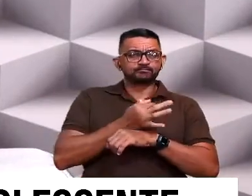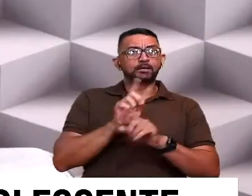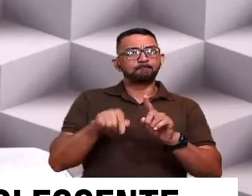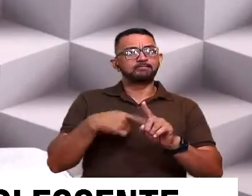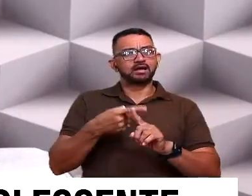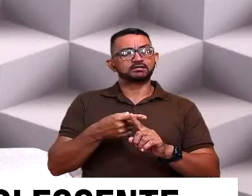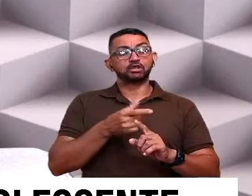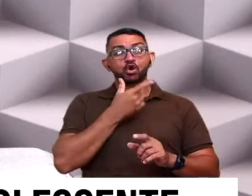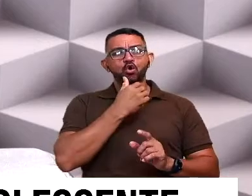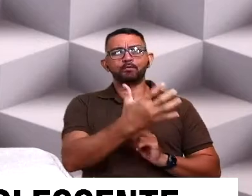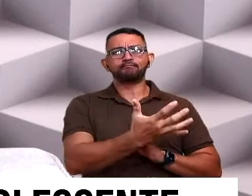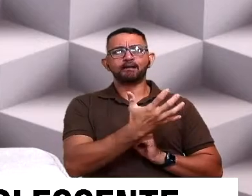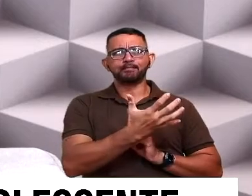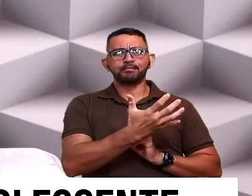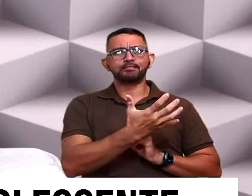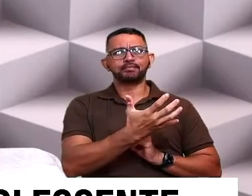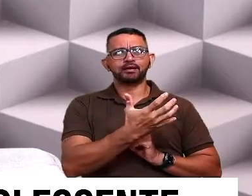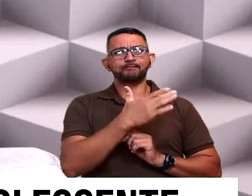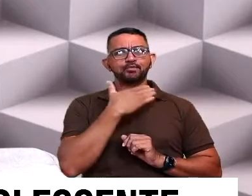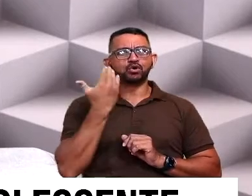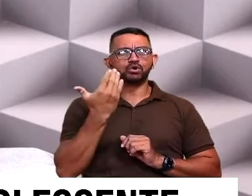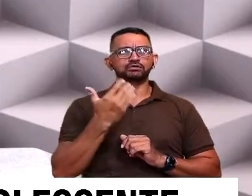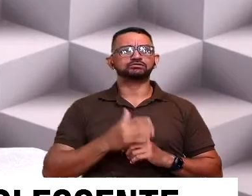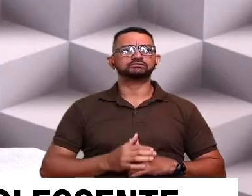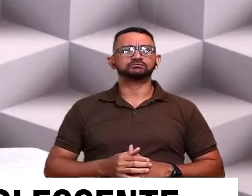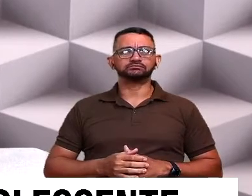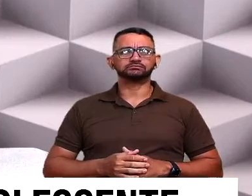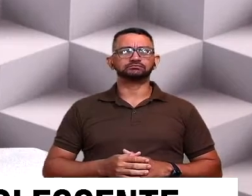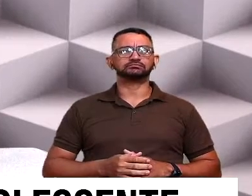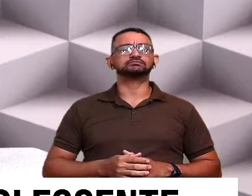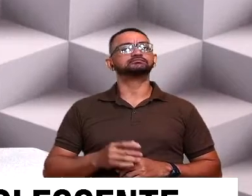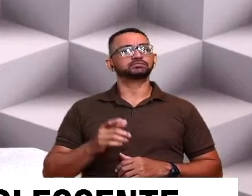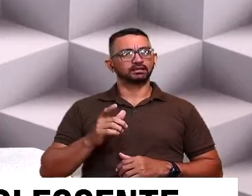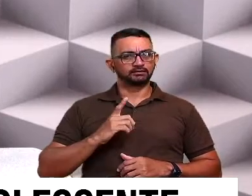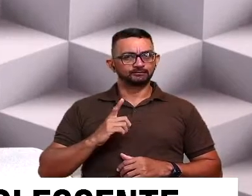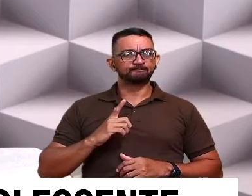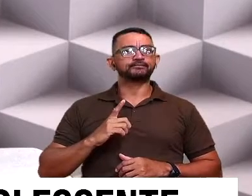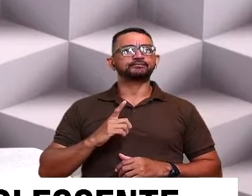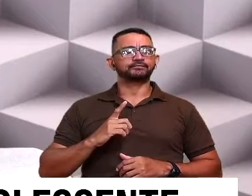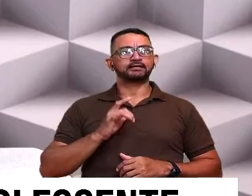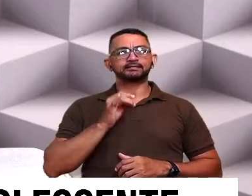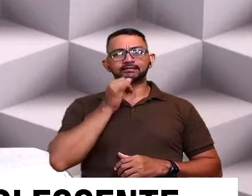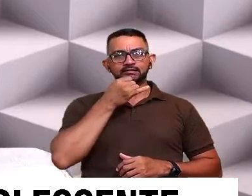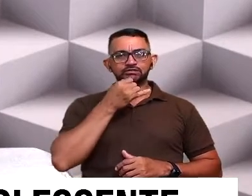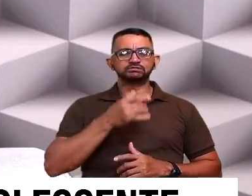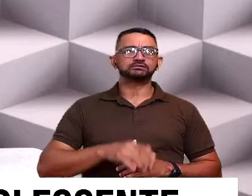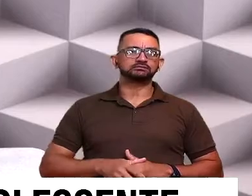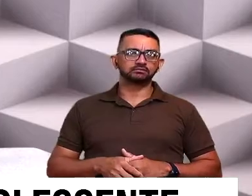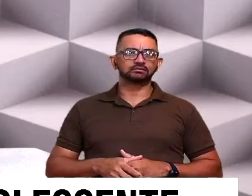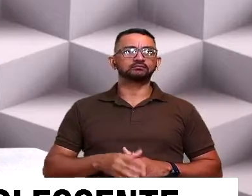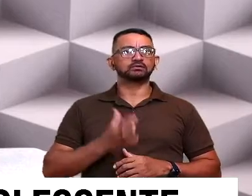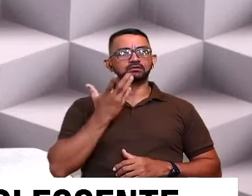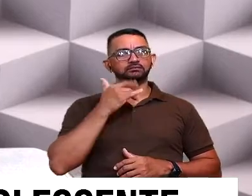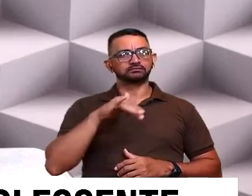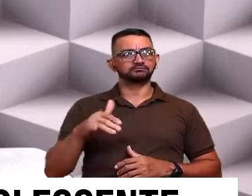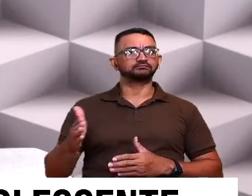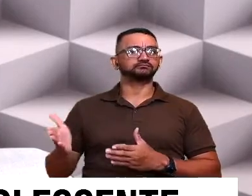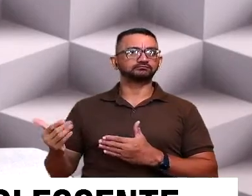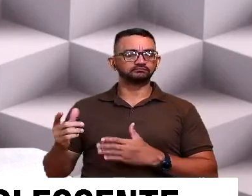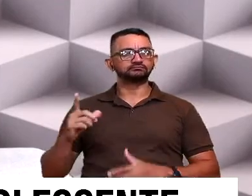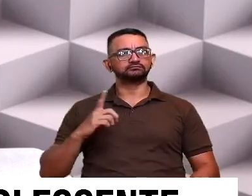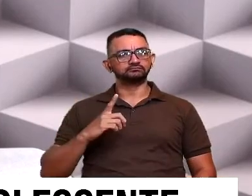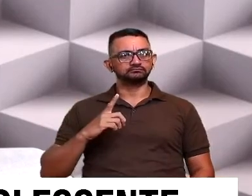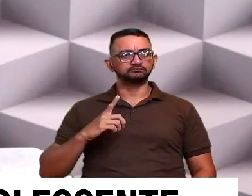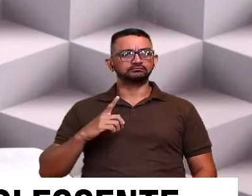ali ela também era ameaçada de morte né porque tava sem Ah tá que tá uma coisa muito muito triste as